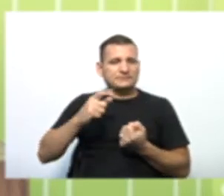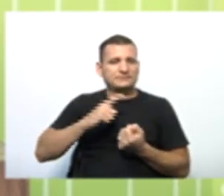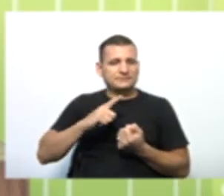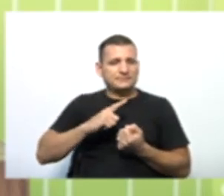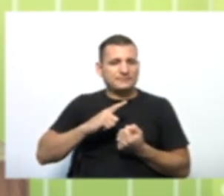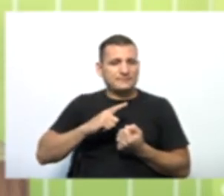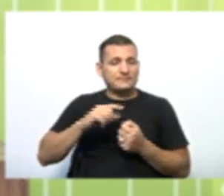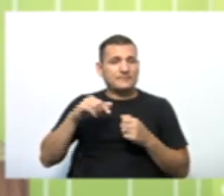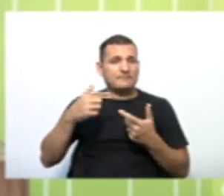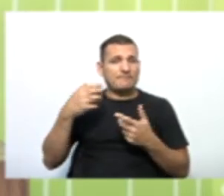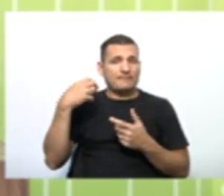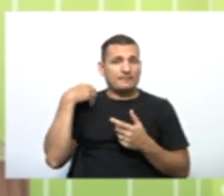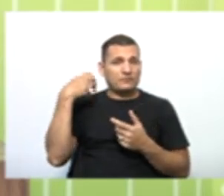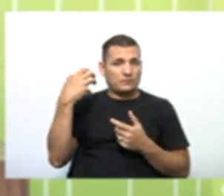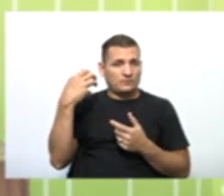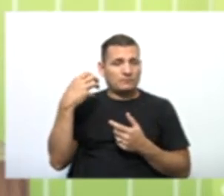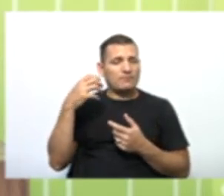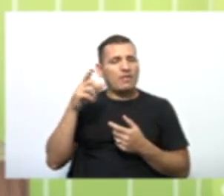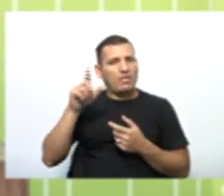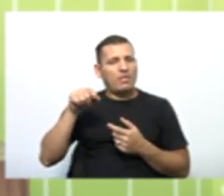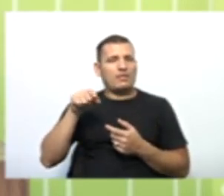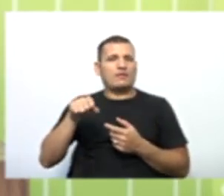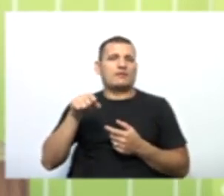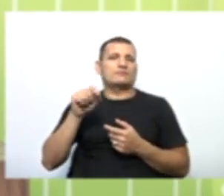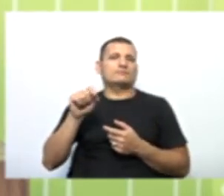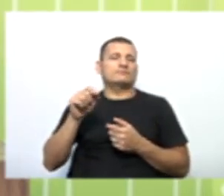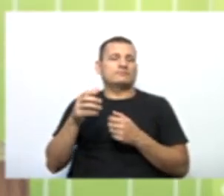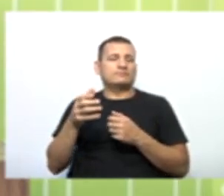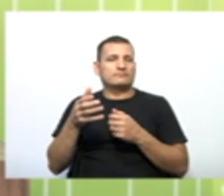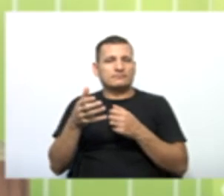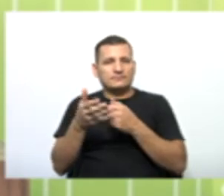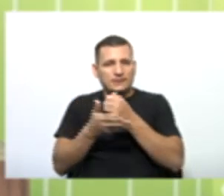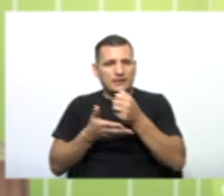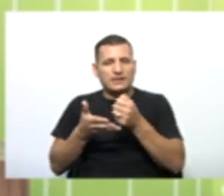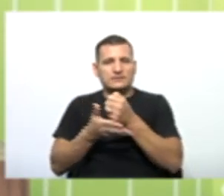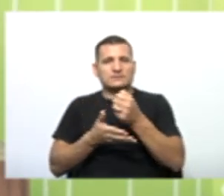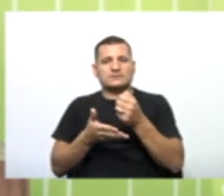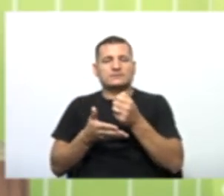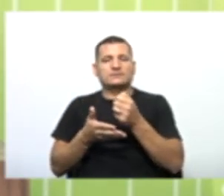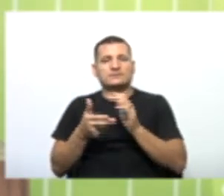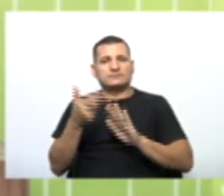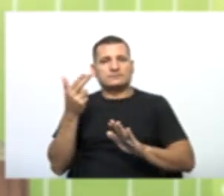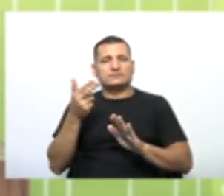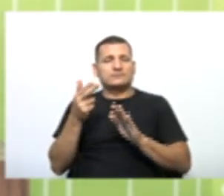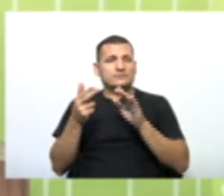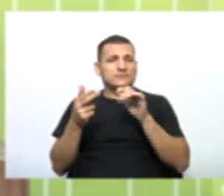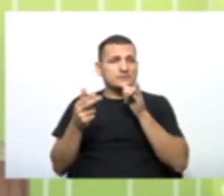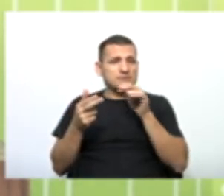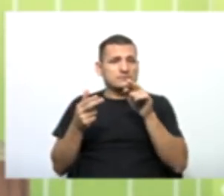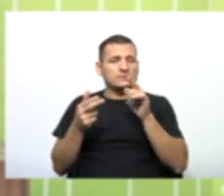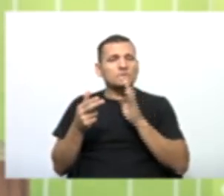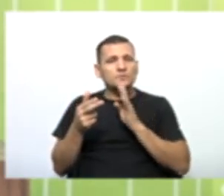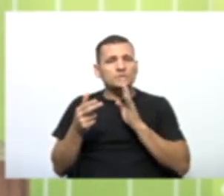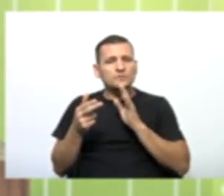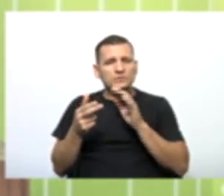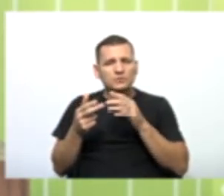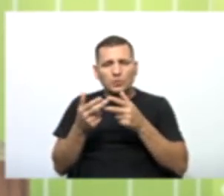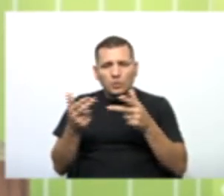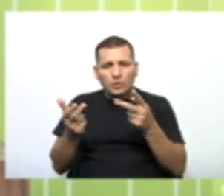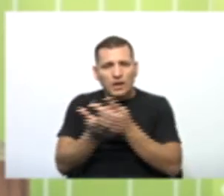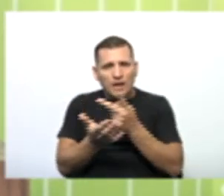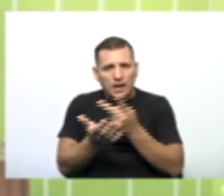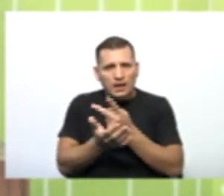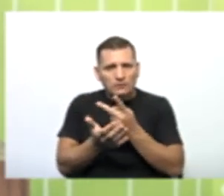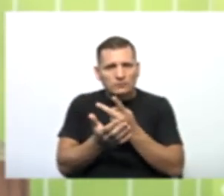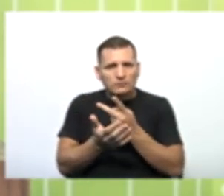para Sócrates, esse é o fundamento. Se você conhece que algo é errado, se você conhece o bem, você não pratica o que é